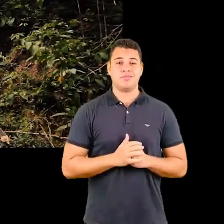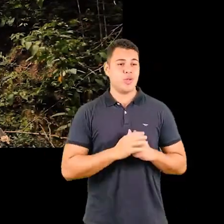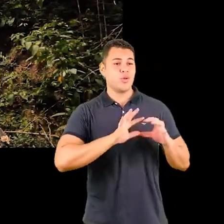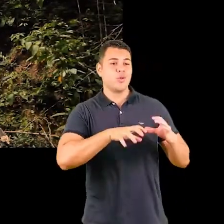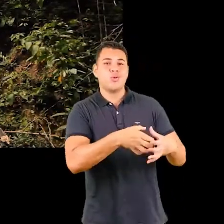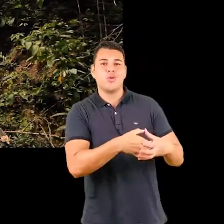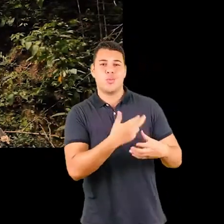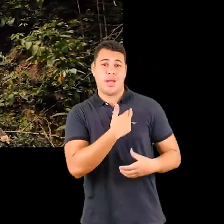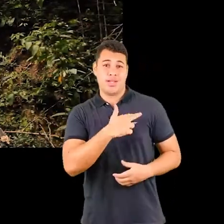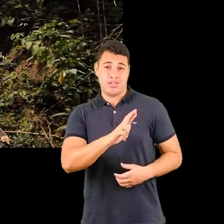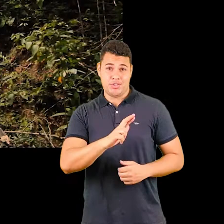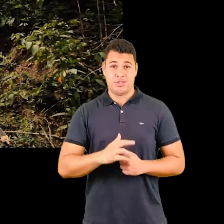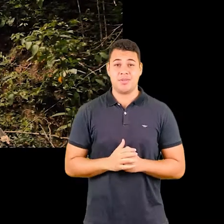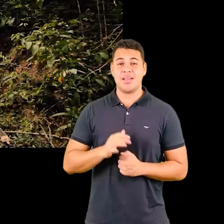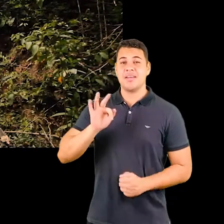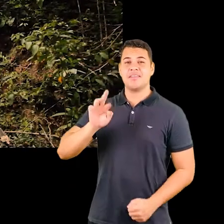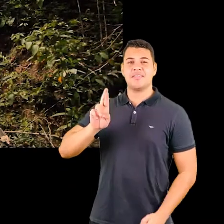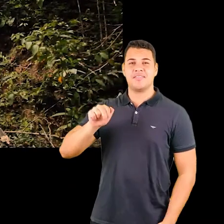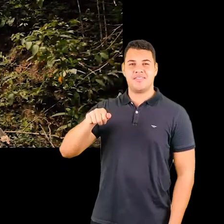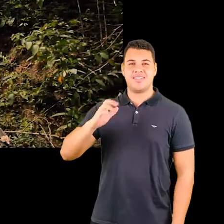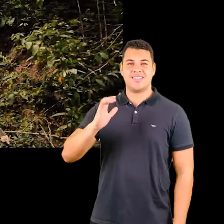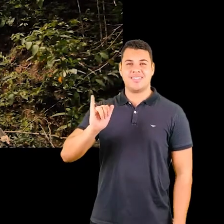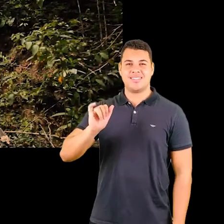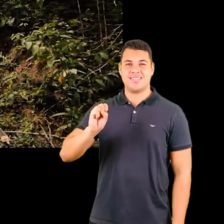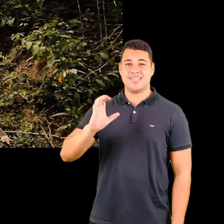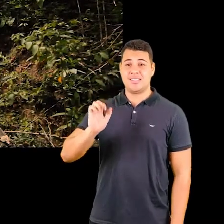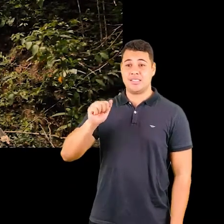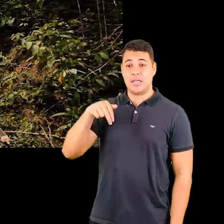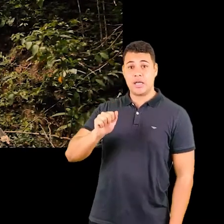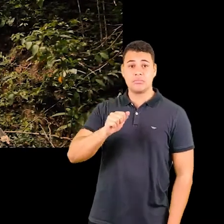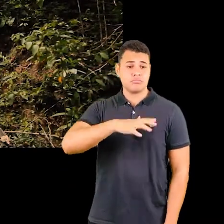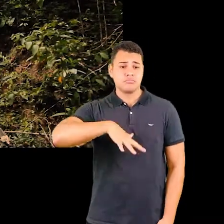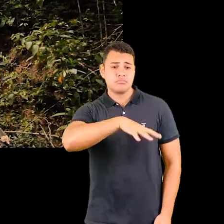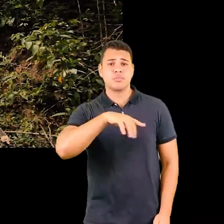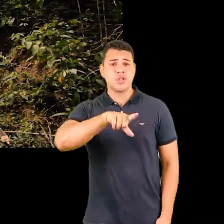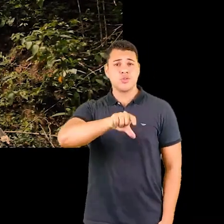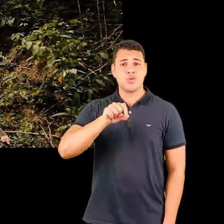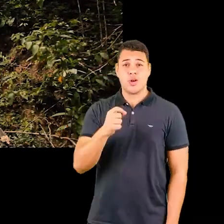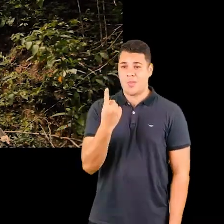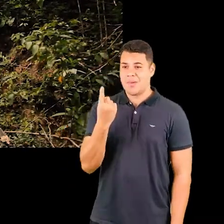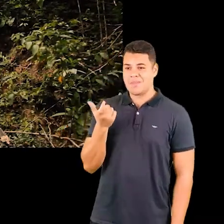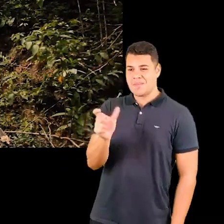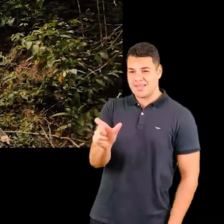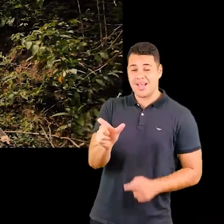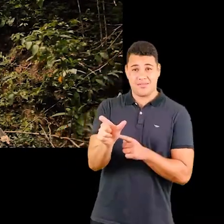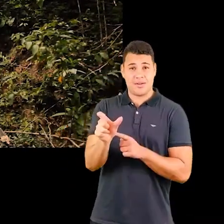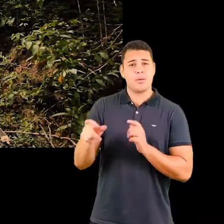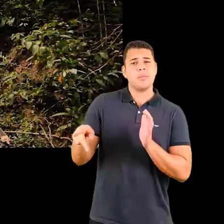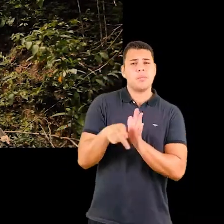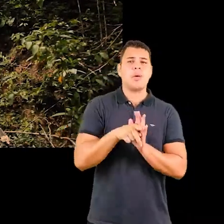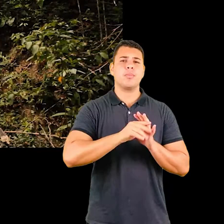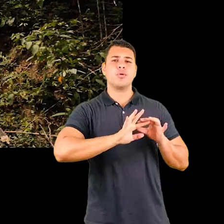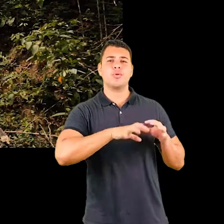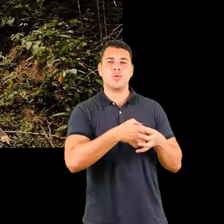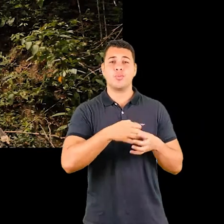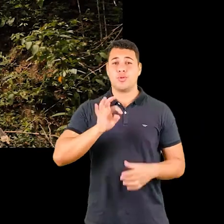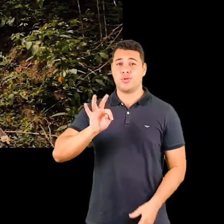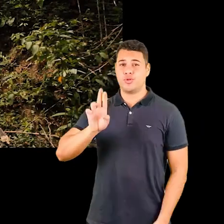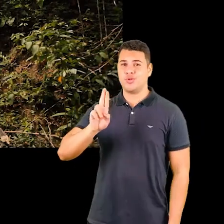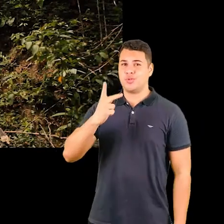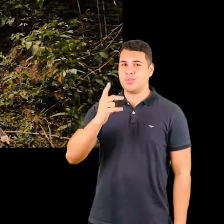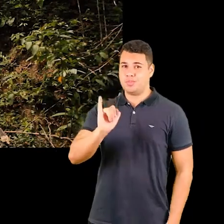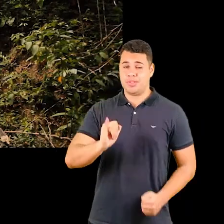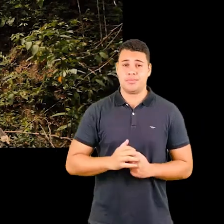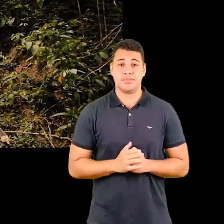a ordem religiosa franciscana constitui aldeamento meritiba, palavra de origem tupi, que